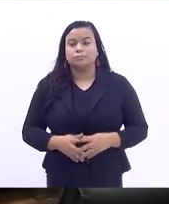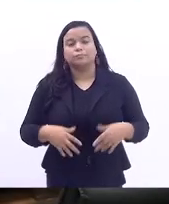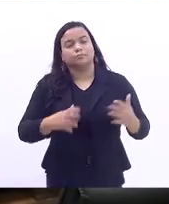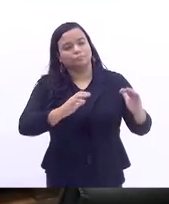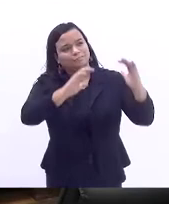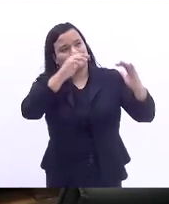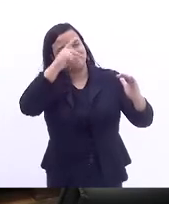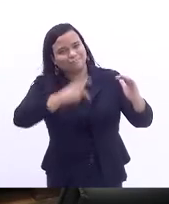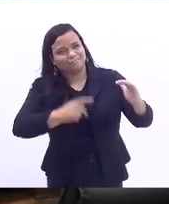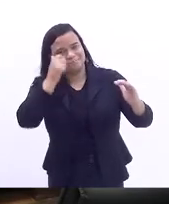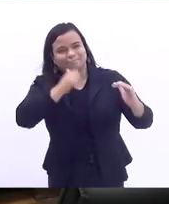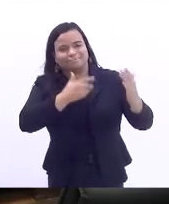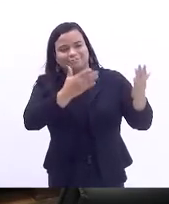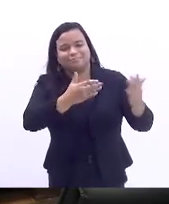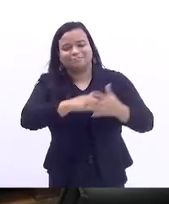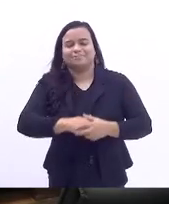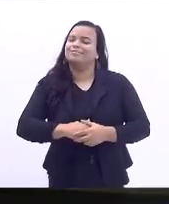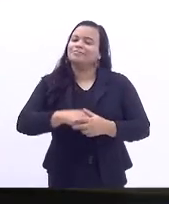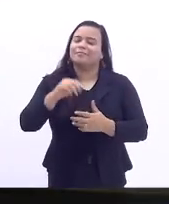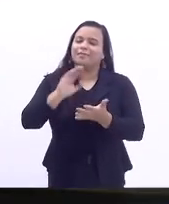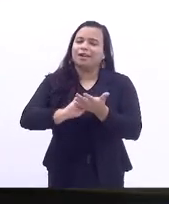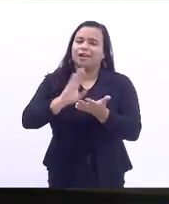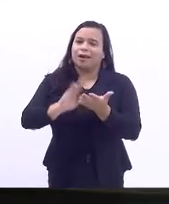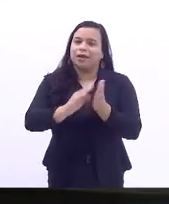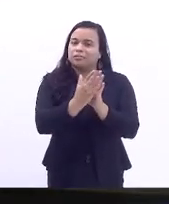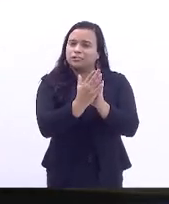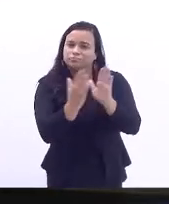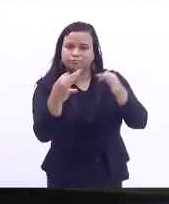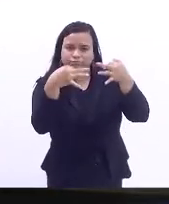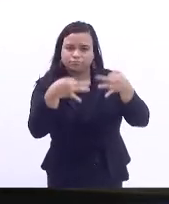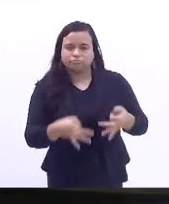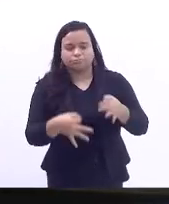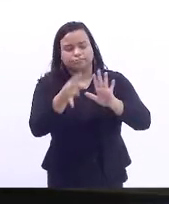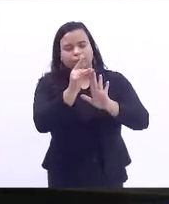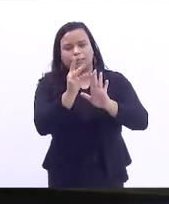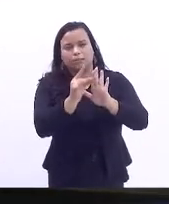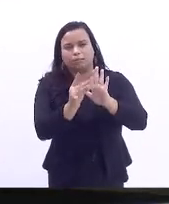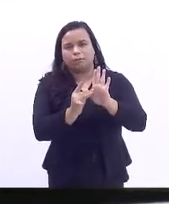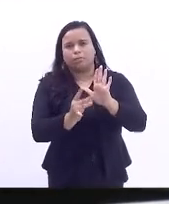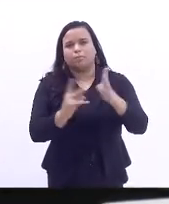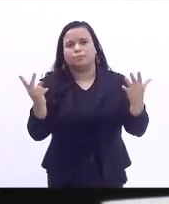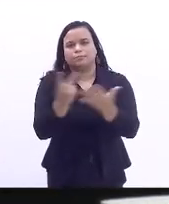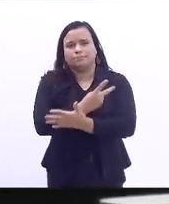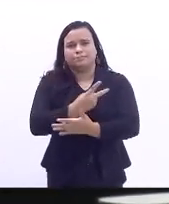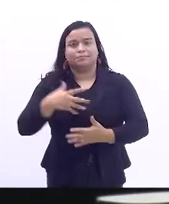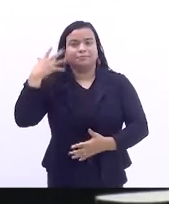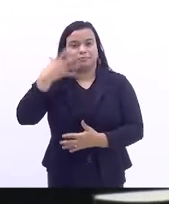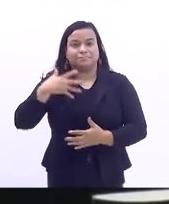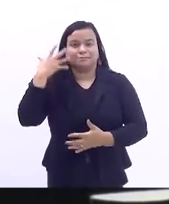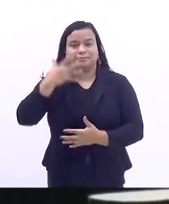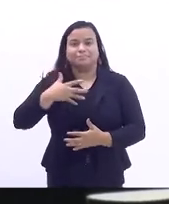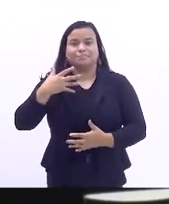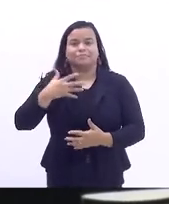Senhora Presidente, a ata reflete com exatidão o ocorrido na